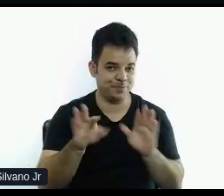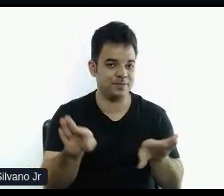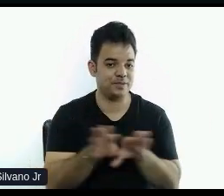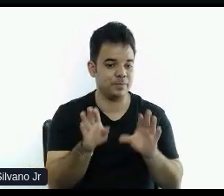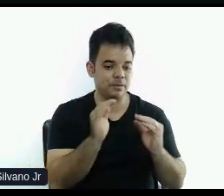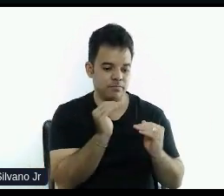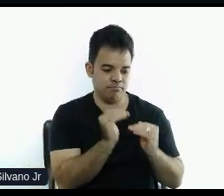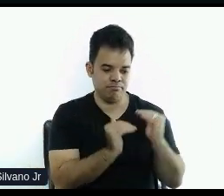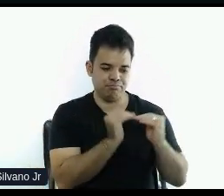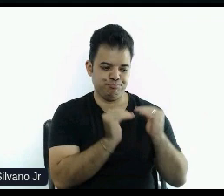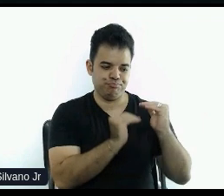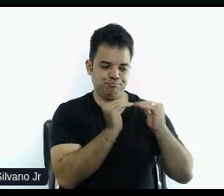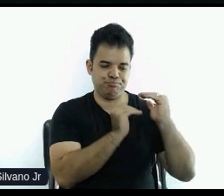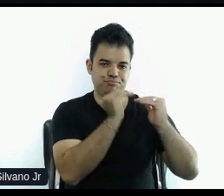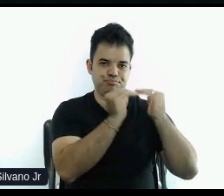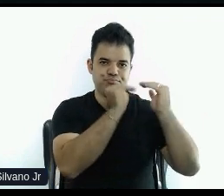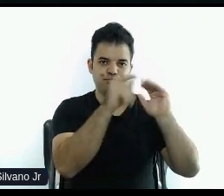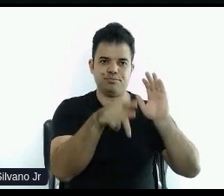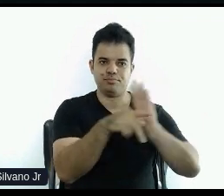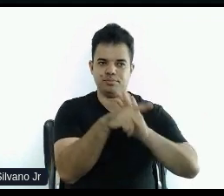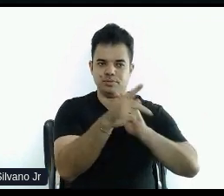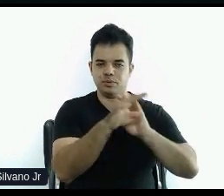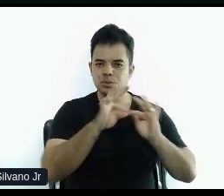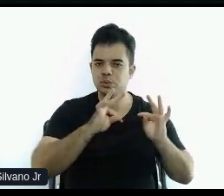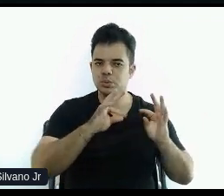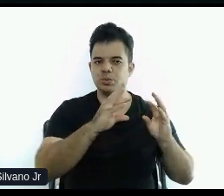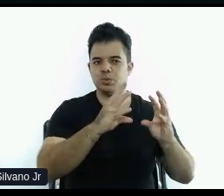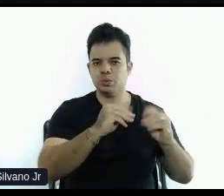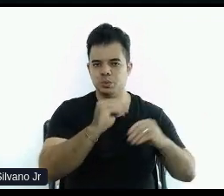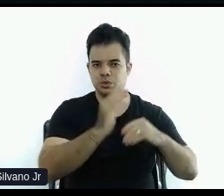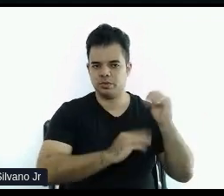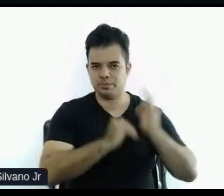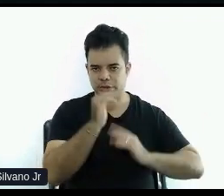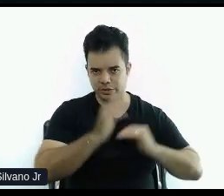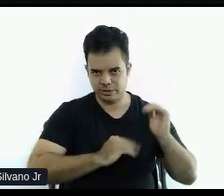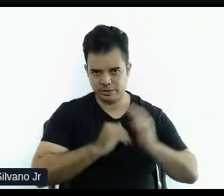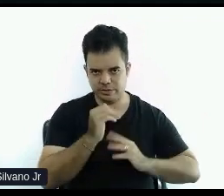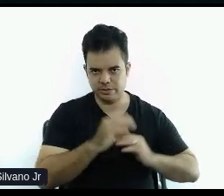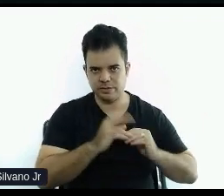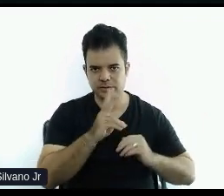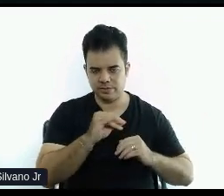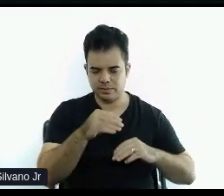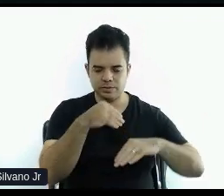evoluções daquele conjunto de práticas que a gente vai recomendar.